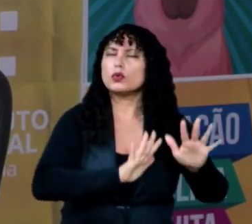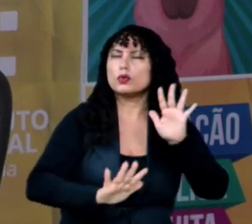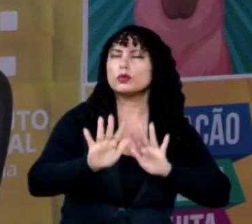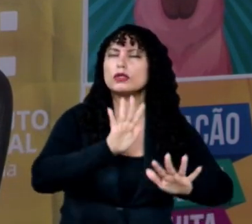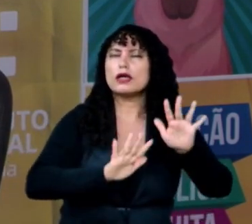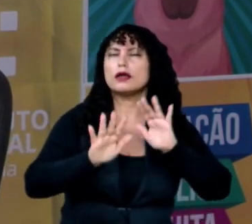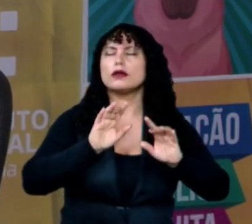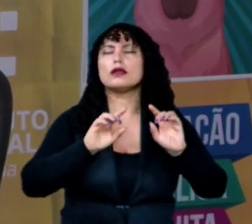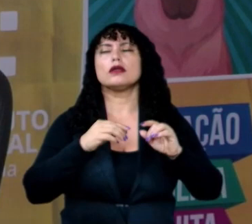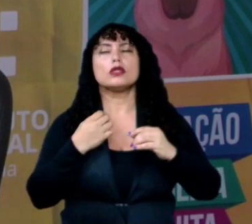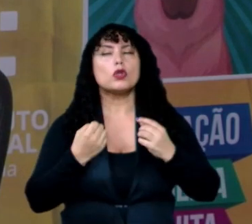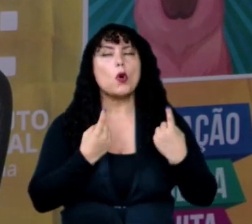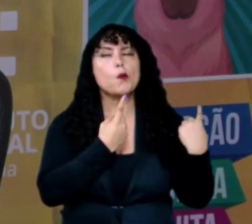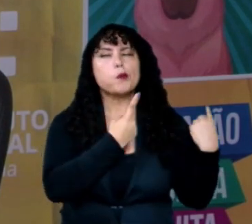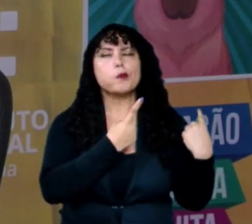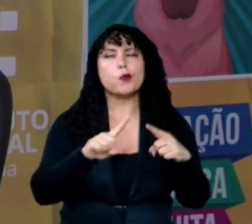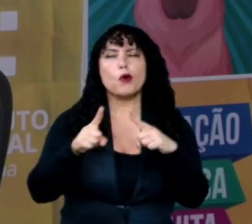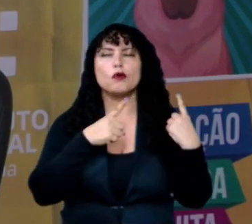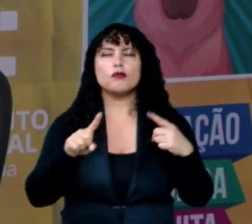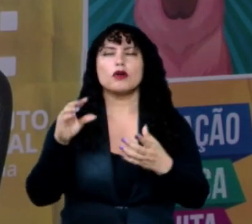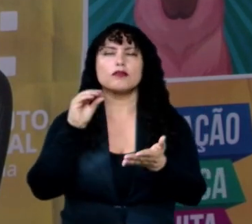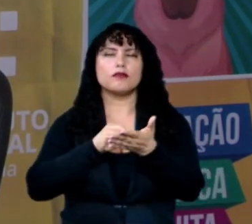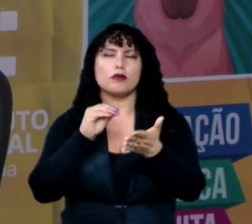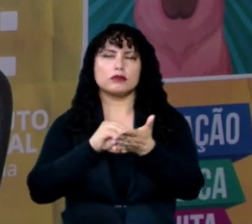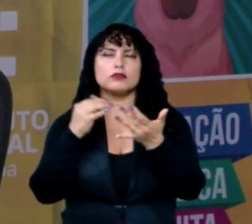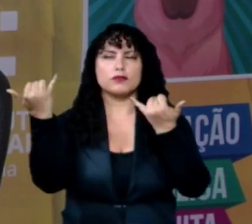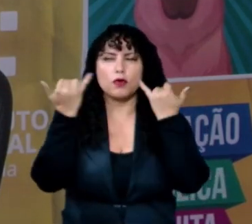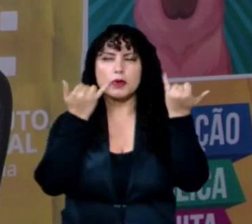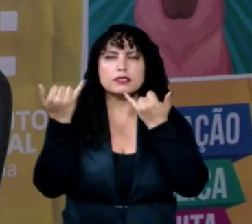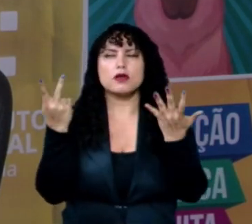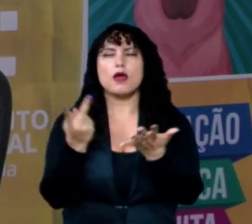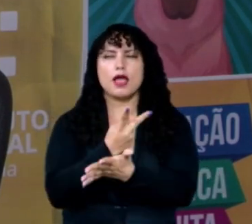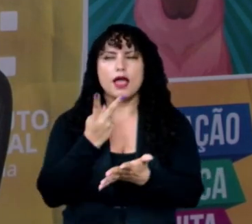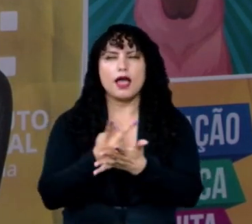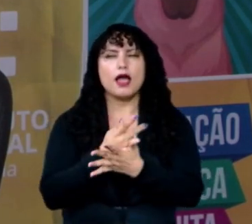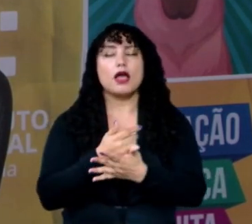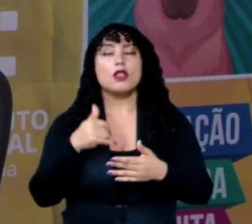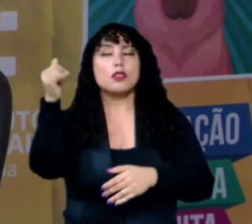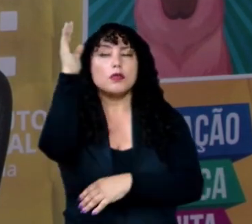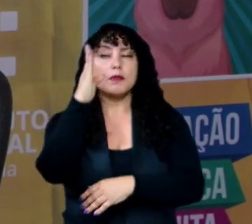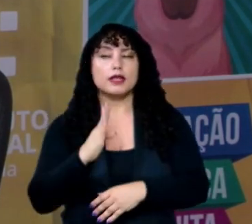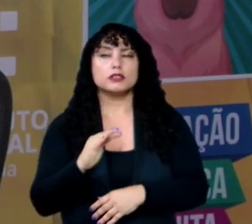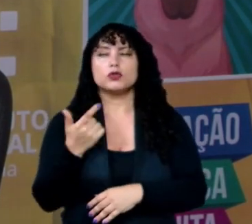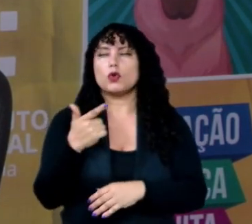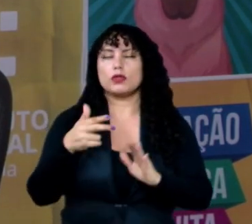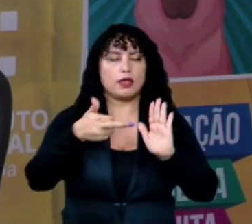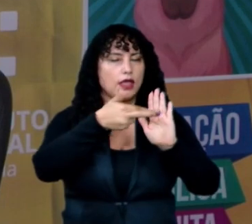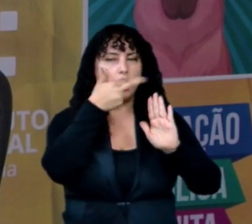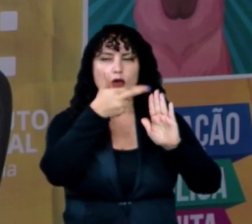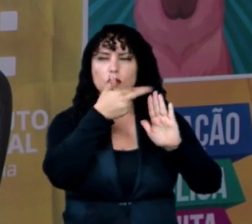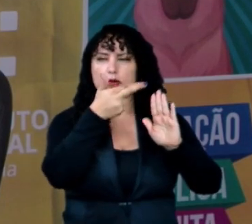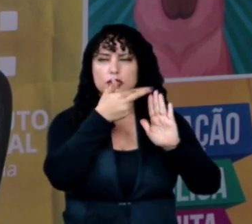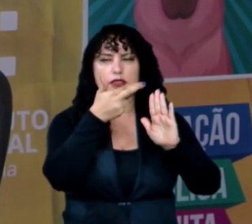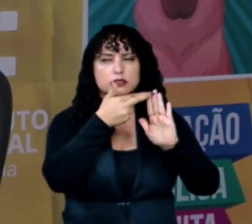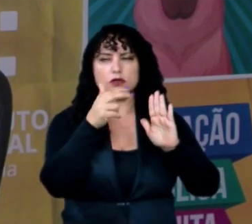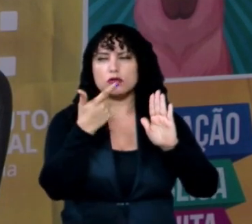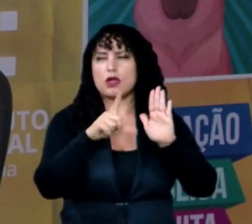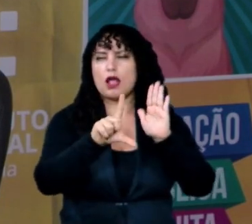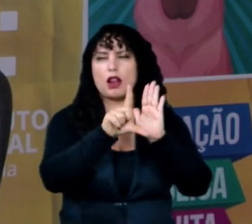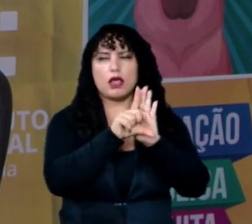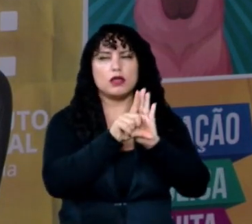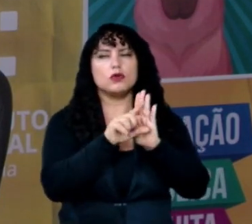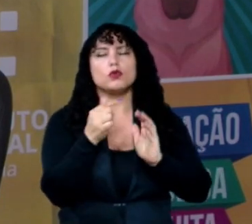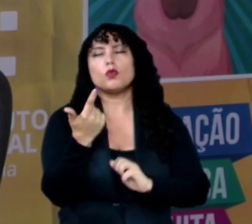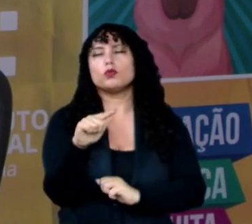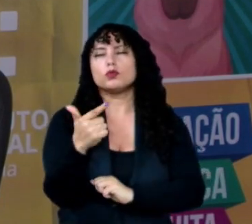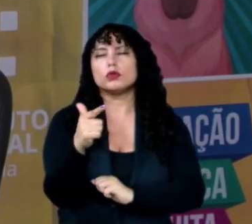gerem desinformação. Então, hoje, né, no Brasil, a gente ainda não tem uma regulamentação, né, mas a gente já